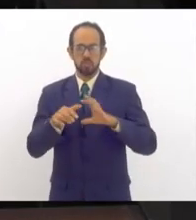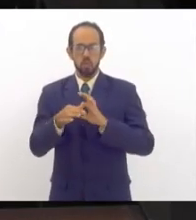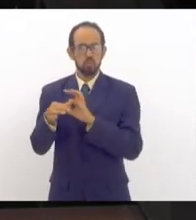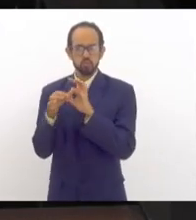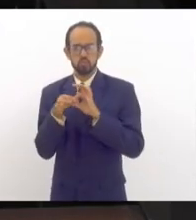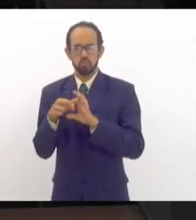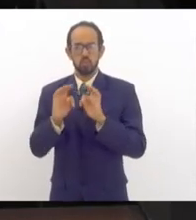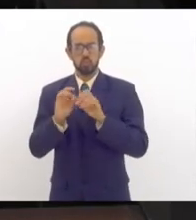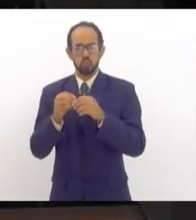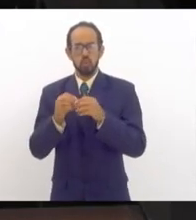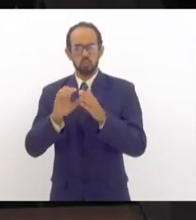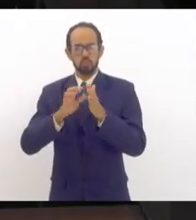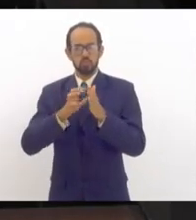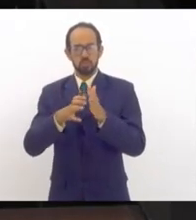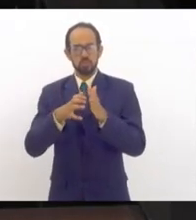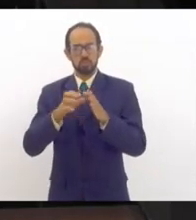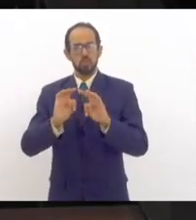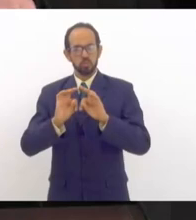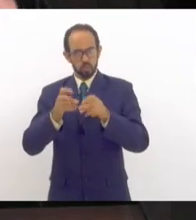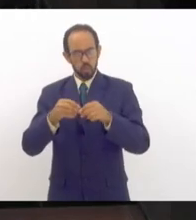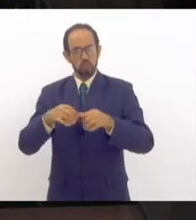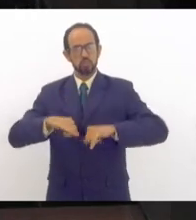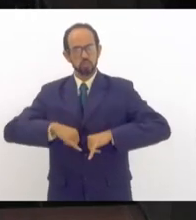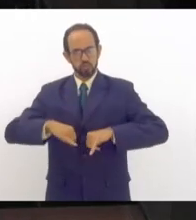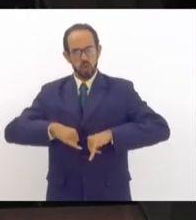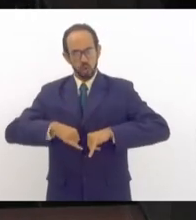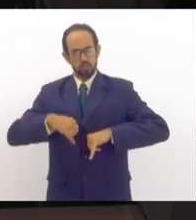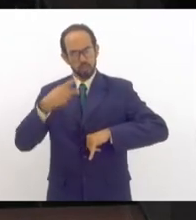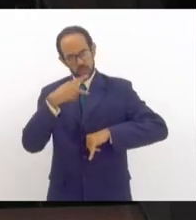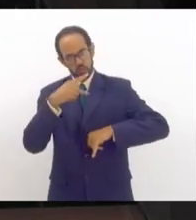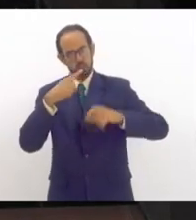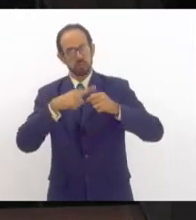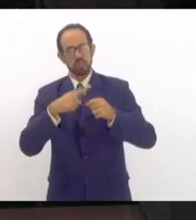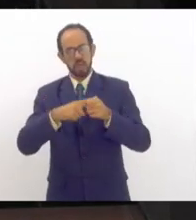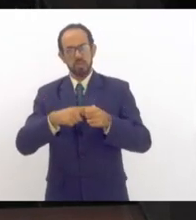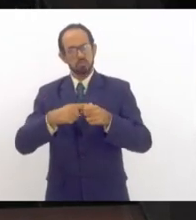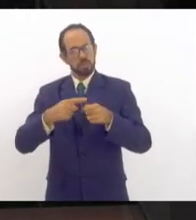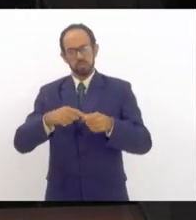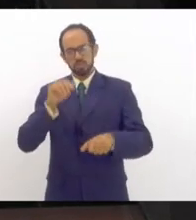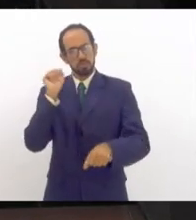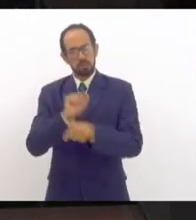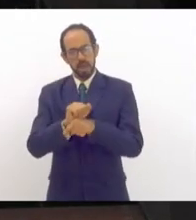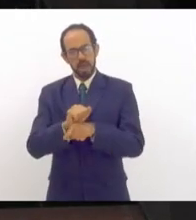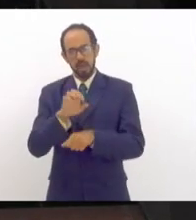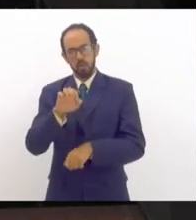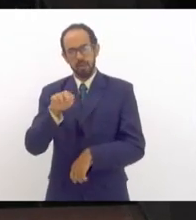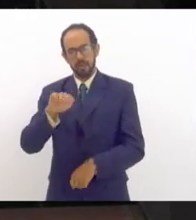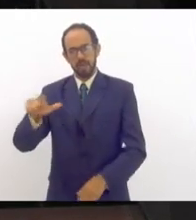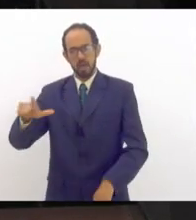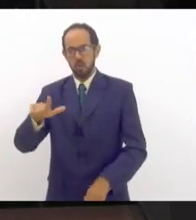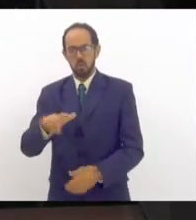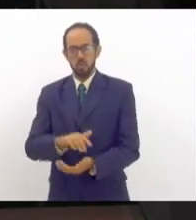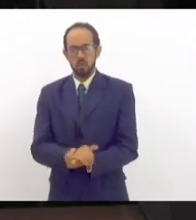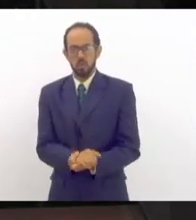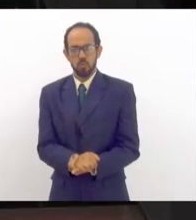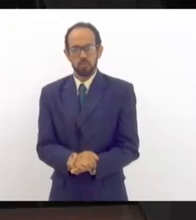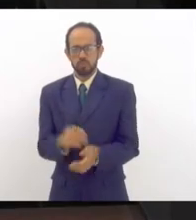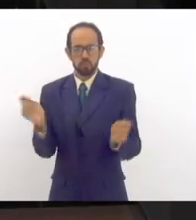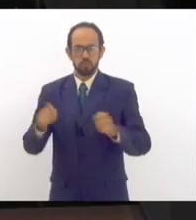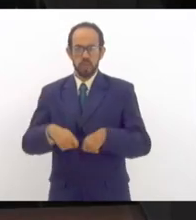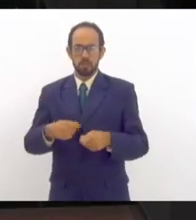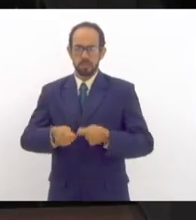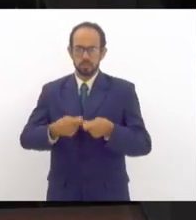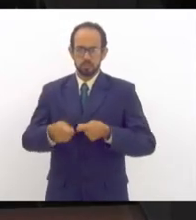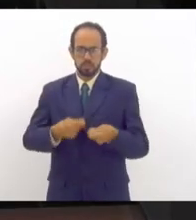partidos com todos os colegas que sofrem isso na sua cidade para derrubar enel para derrubar ele é ninguém pode administrar